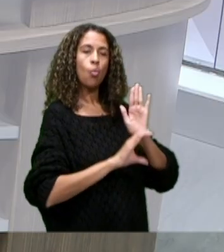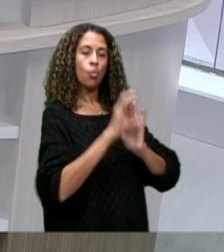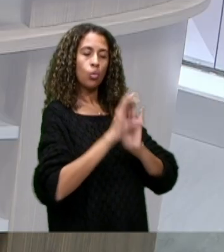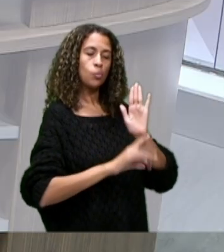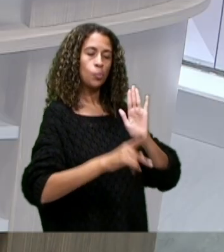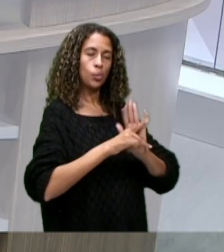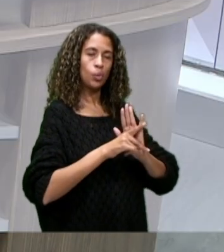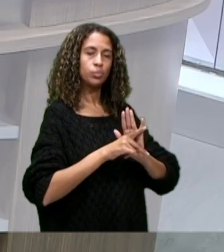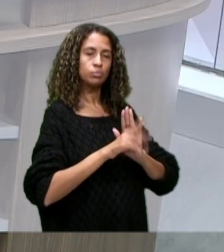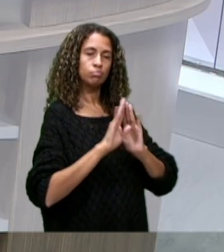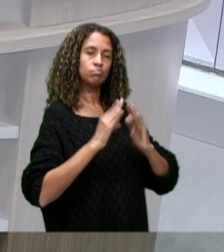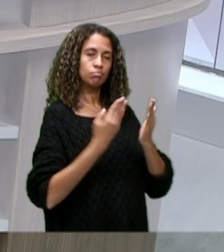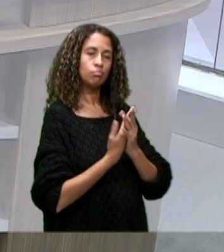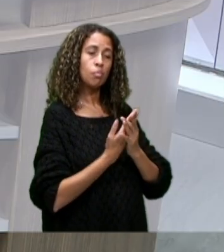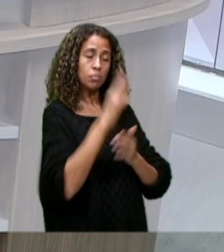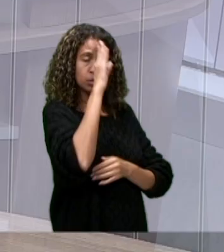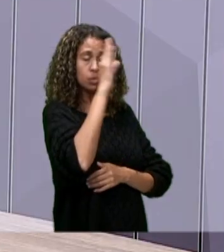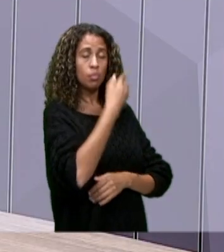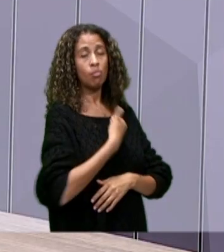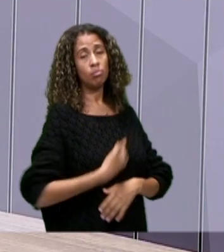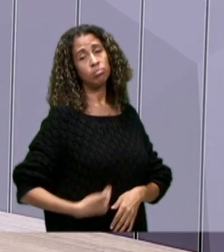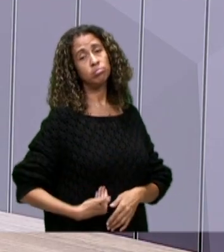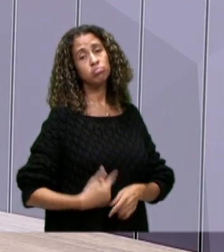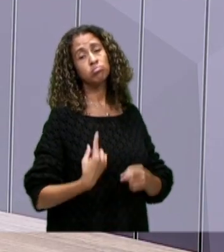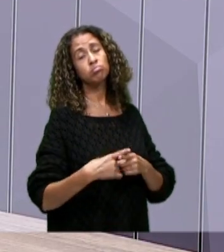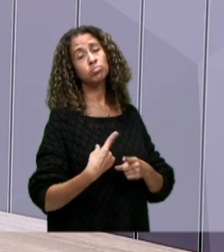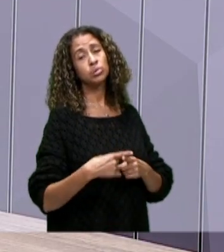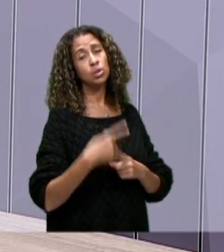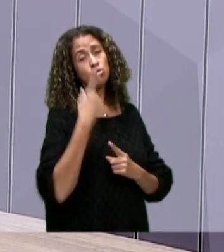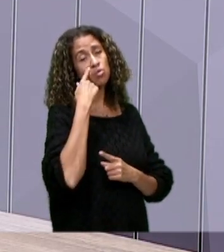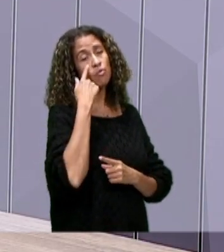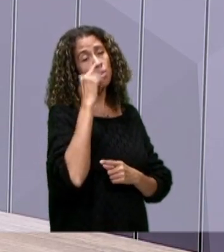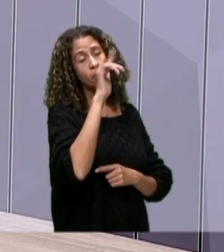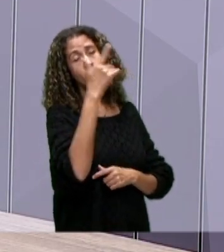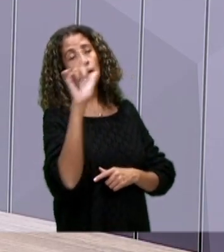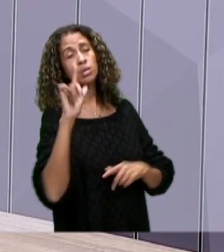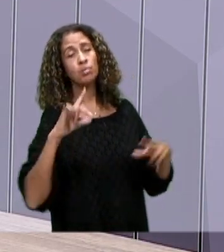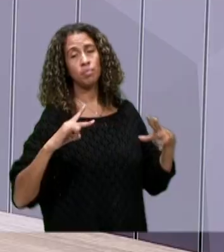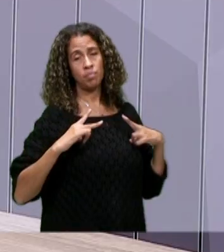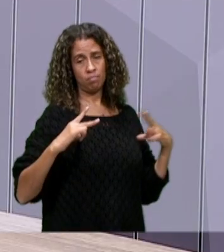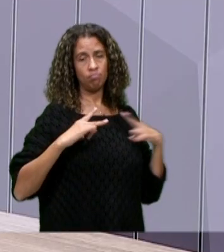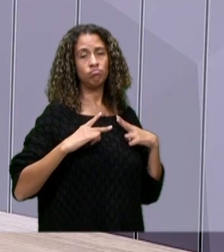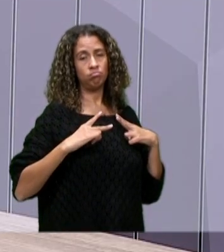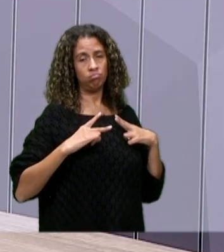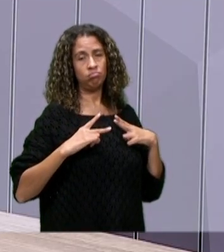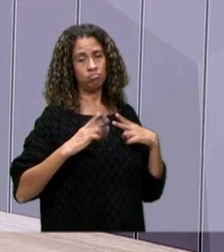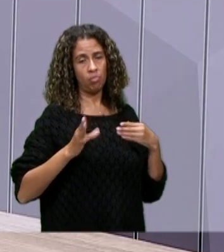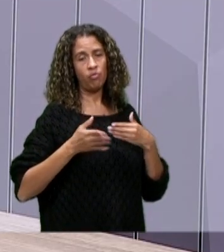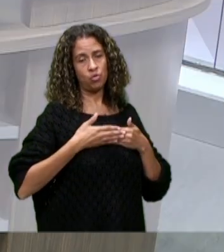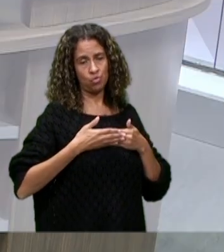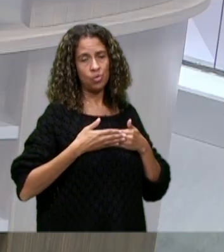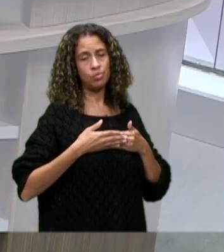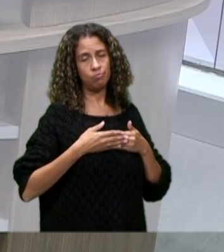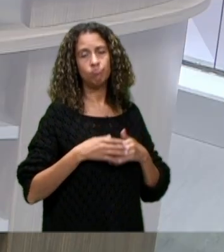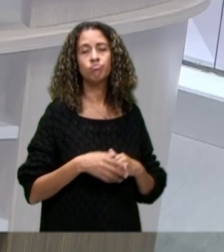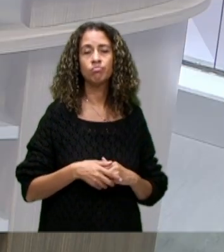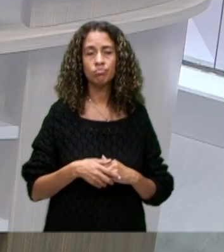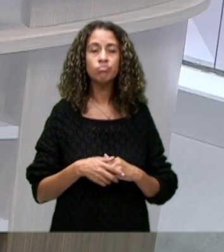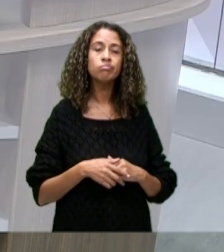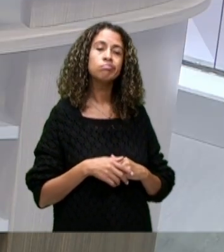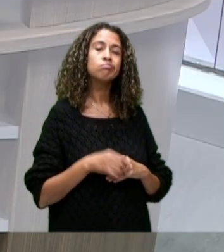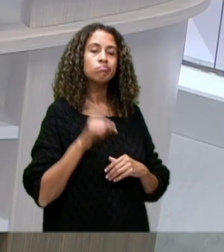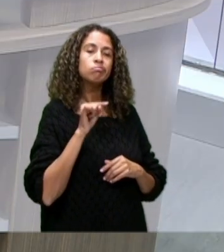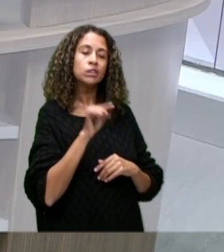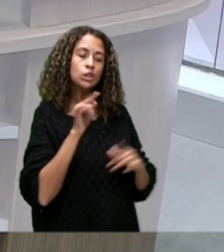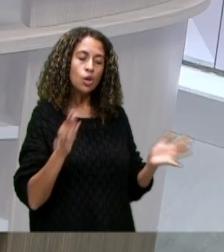escolar, principalmente as escolas públicas, né? Porque você vê mais privada isso... tem. Você vê mais isso na escola privada, né? Que é